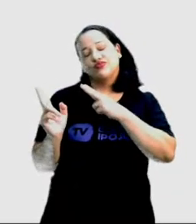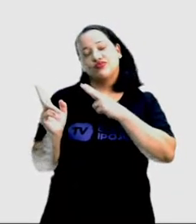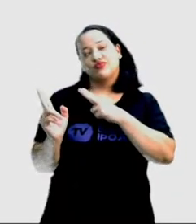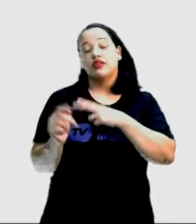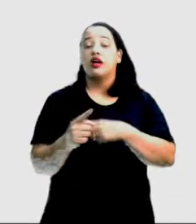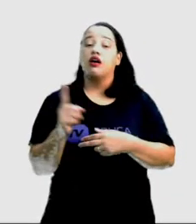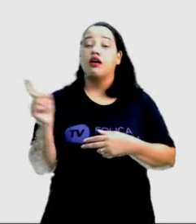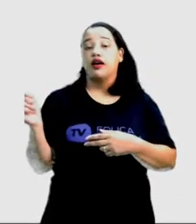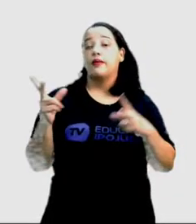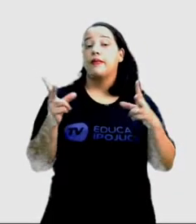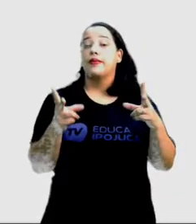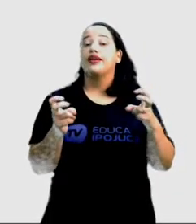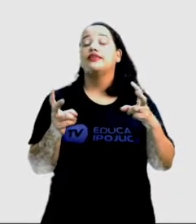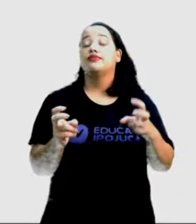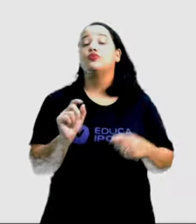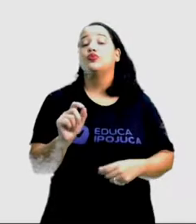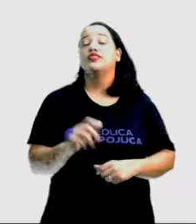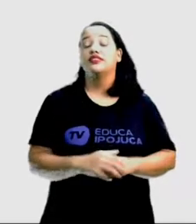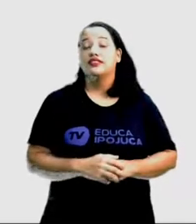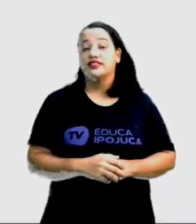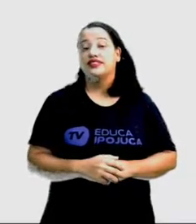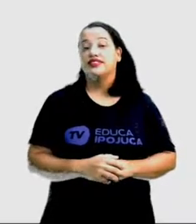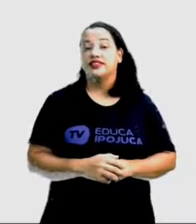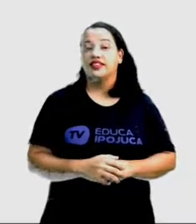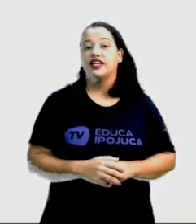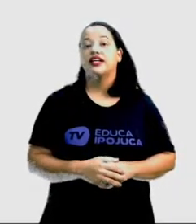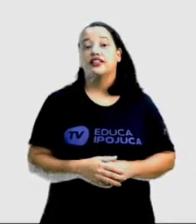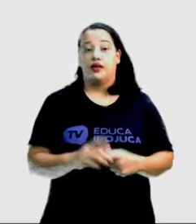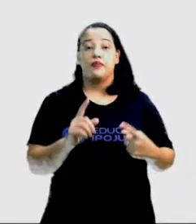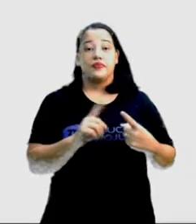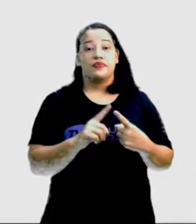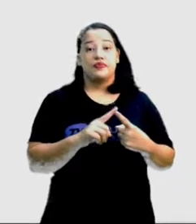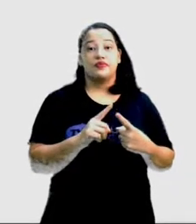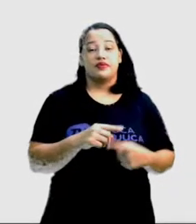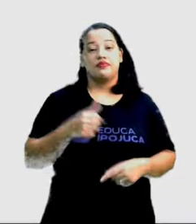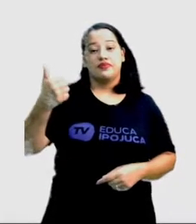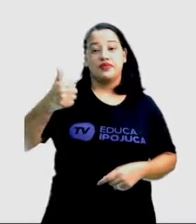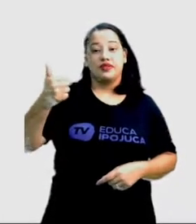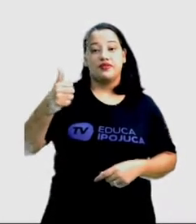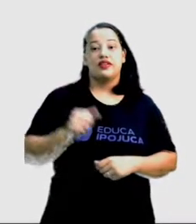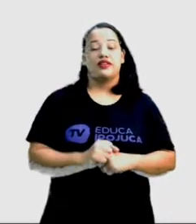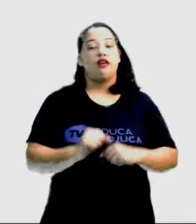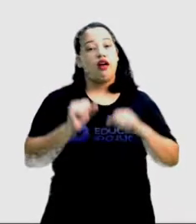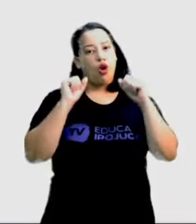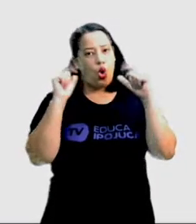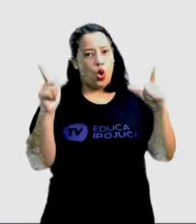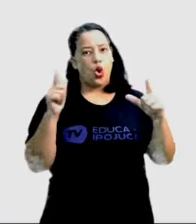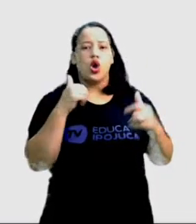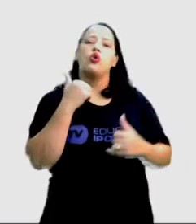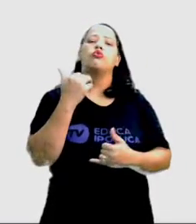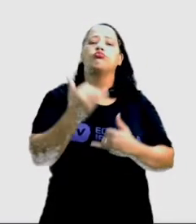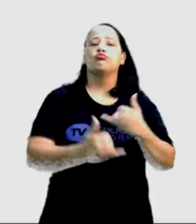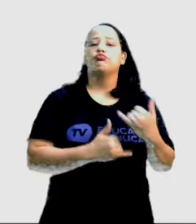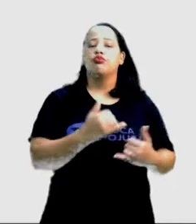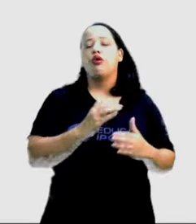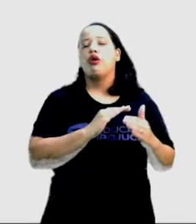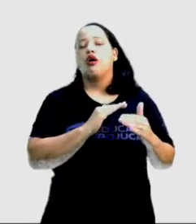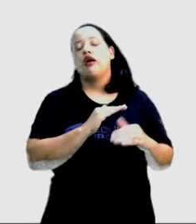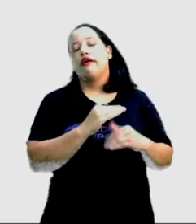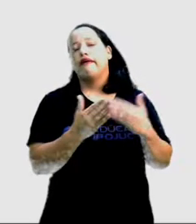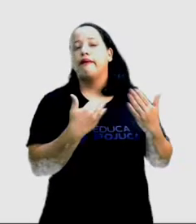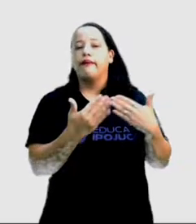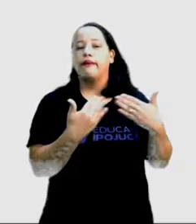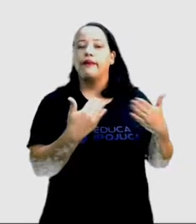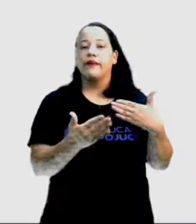nessas imagens? Nesta primeira imagem aqui, as pessoas estão acordadas, conversando, não é